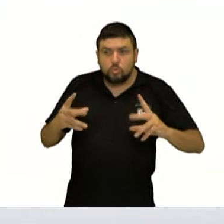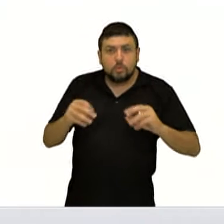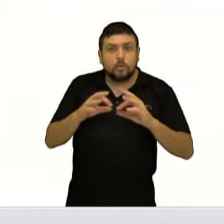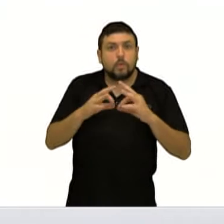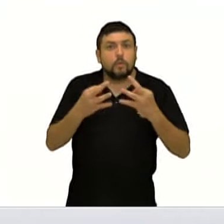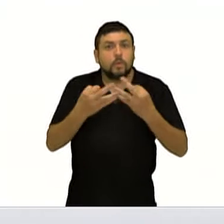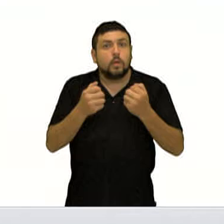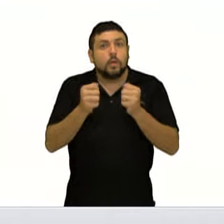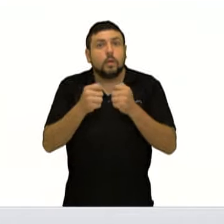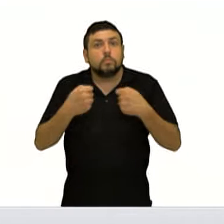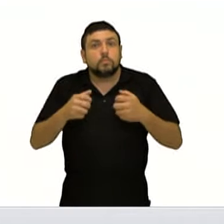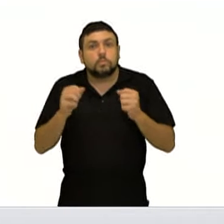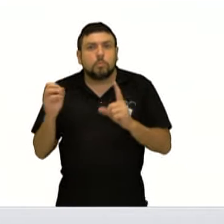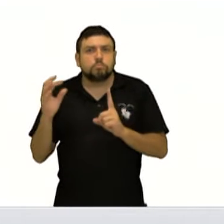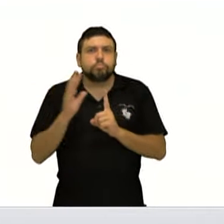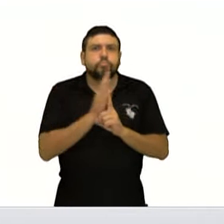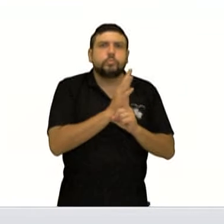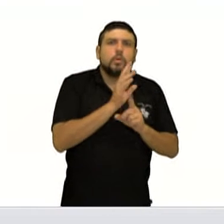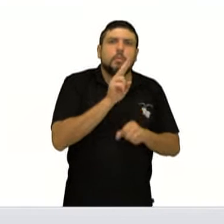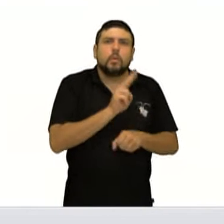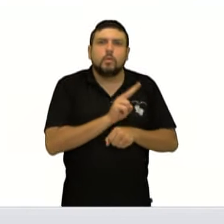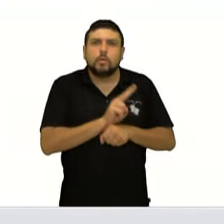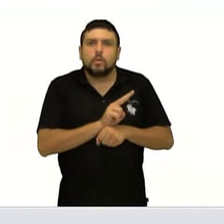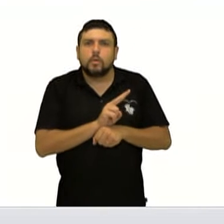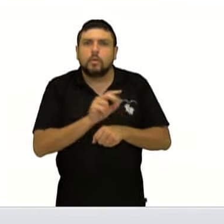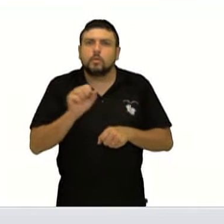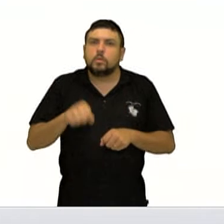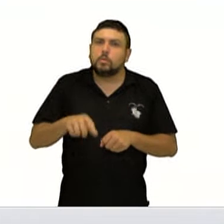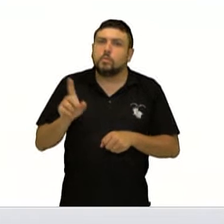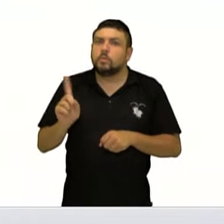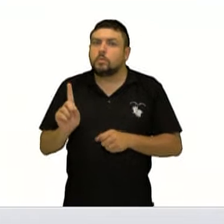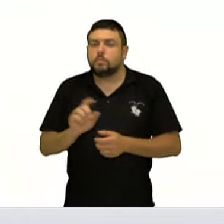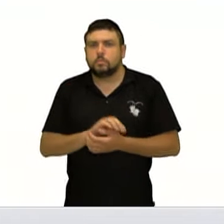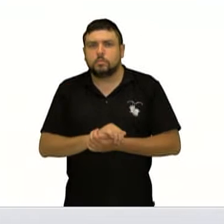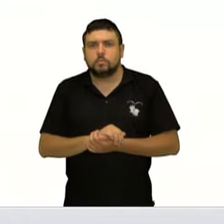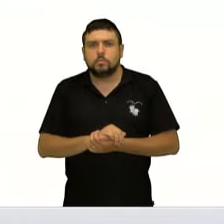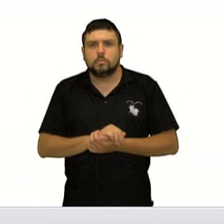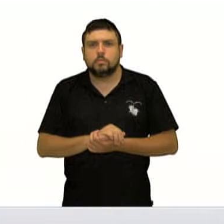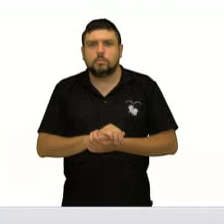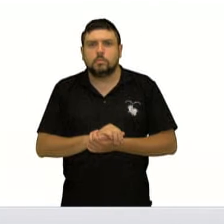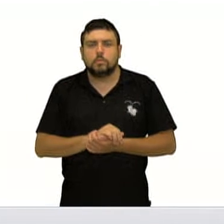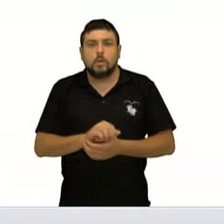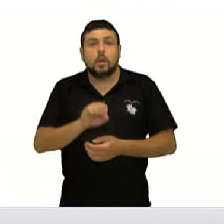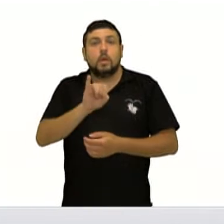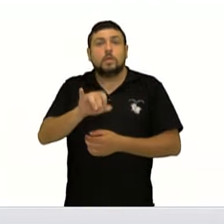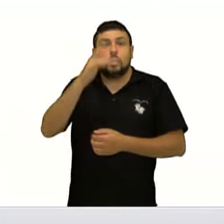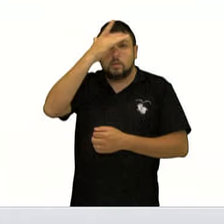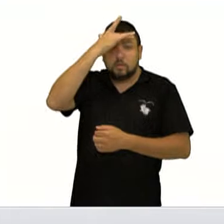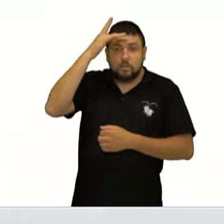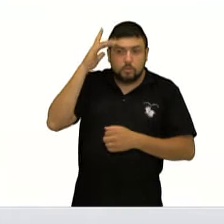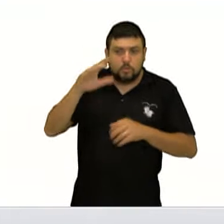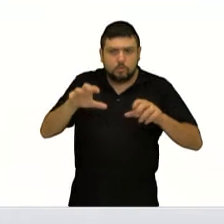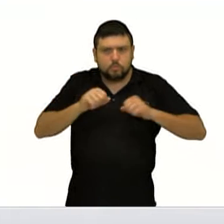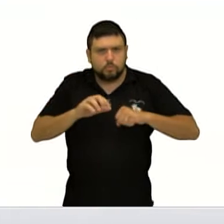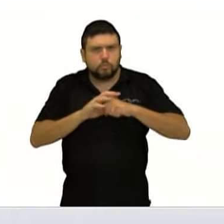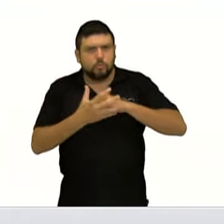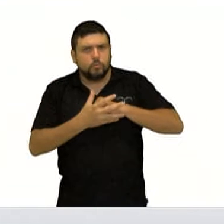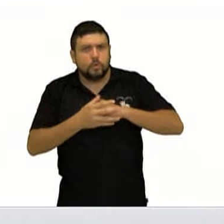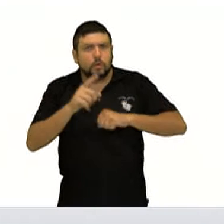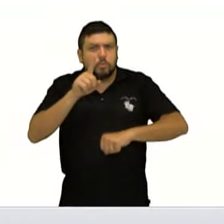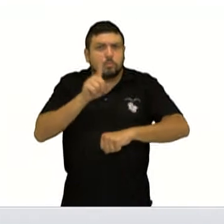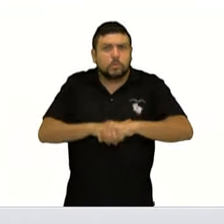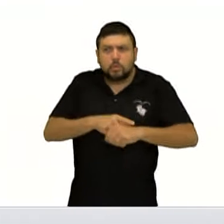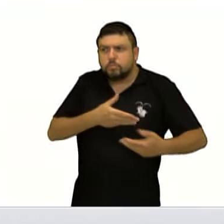estar juntos para cuidar? Sim ou não? Sempre que alguém tem Covid-19, deve ser hospitalizado?